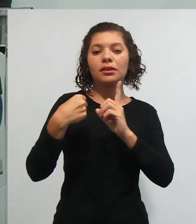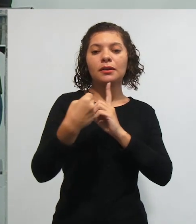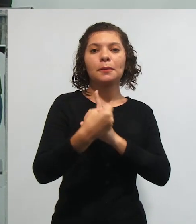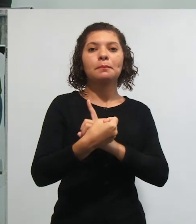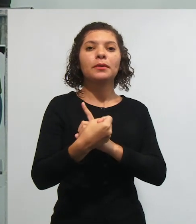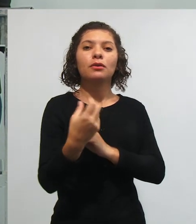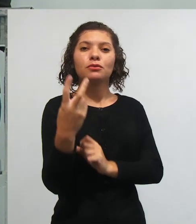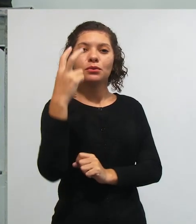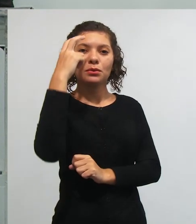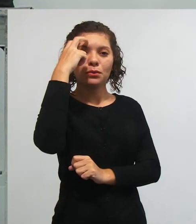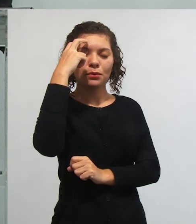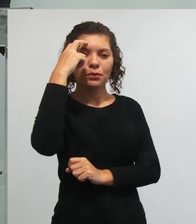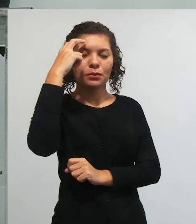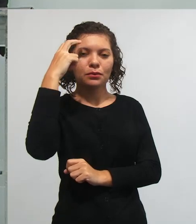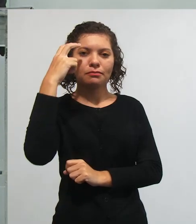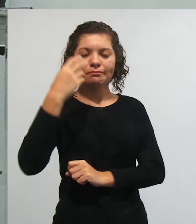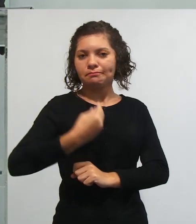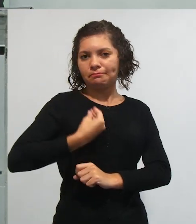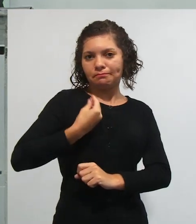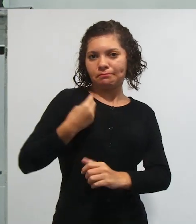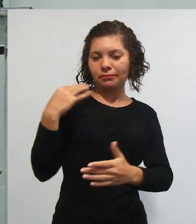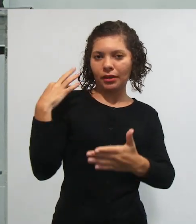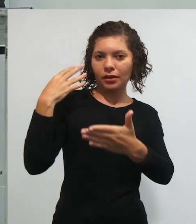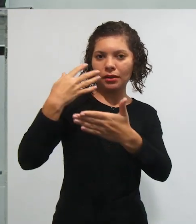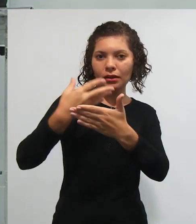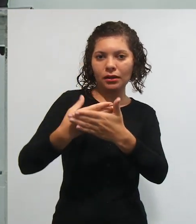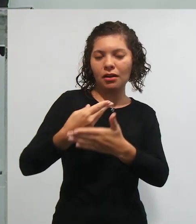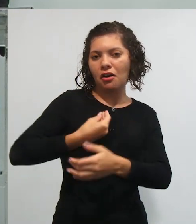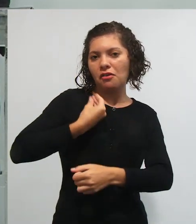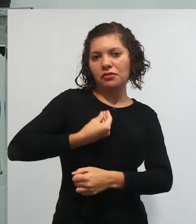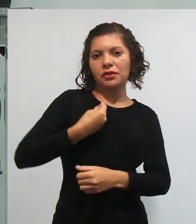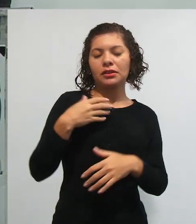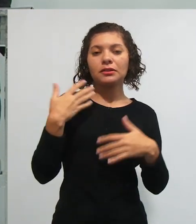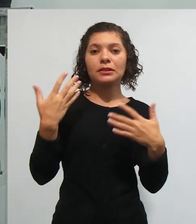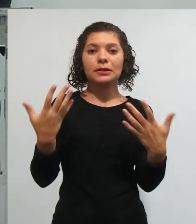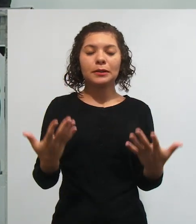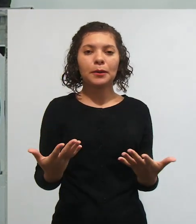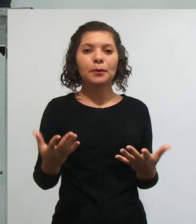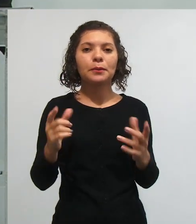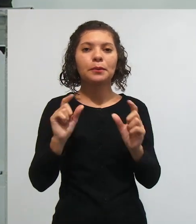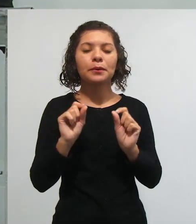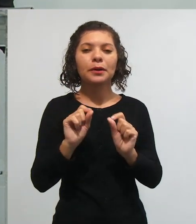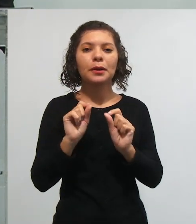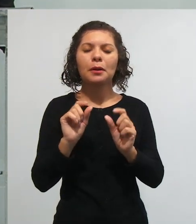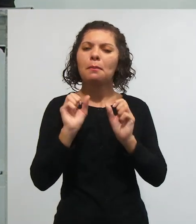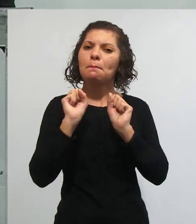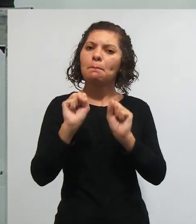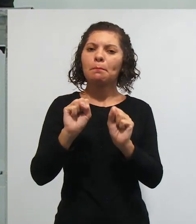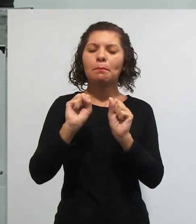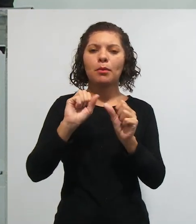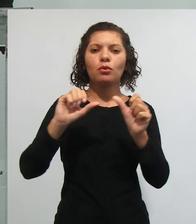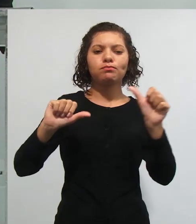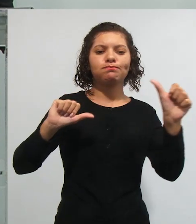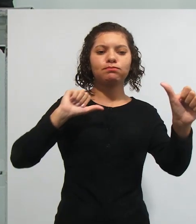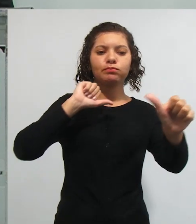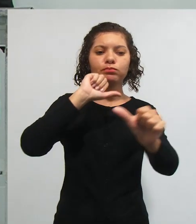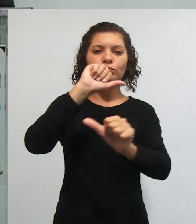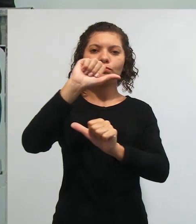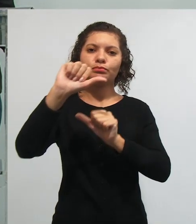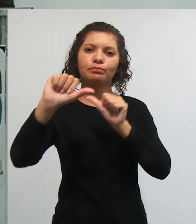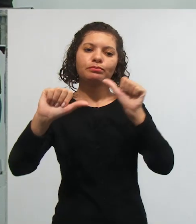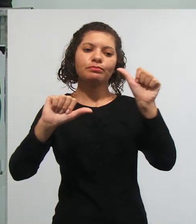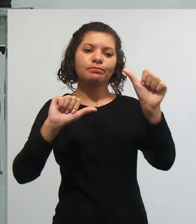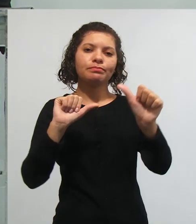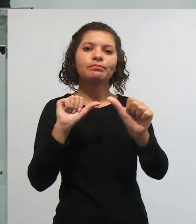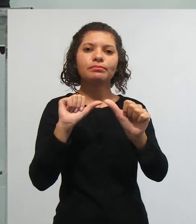sociais e fazem parte do nosso processo histórico eu estou dizendo que elas podem mudar elas podem